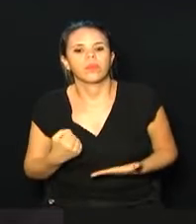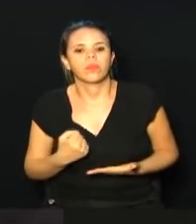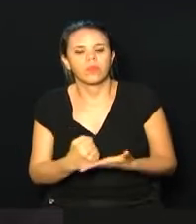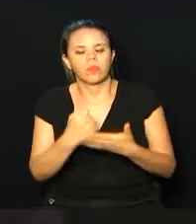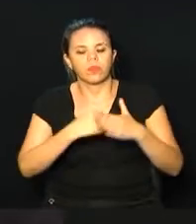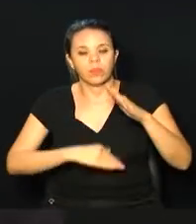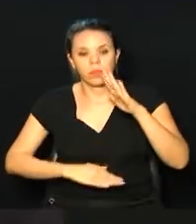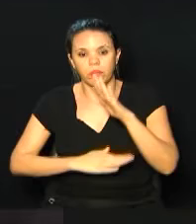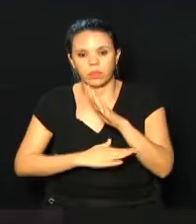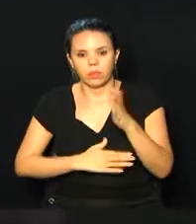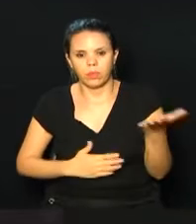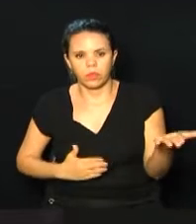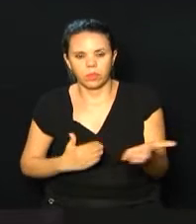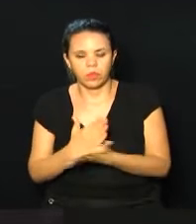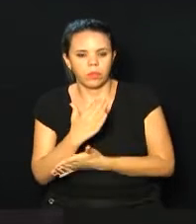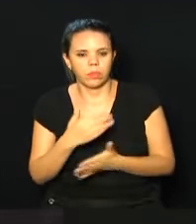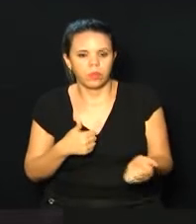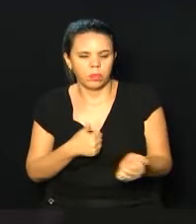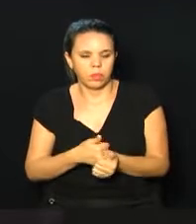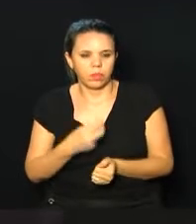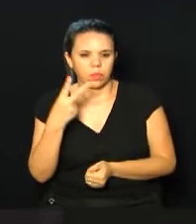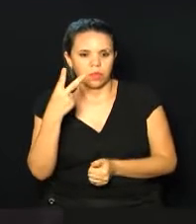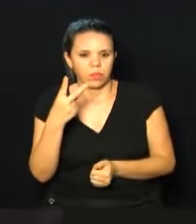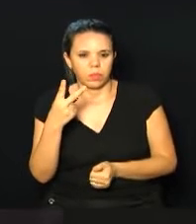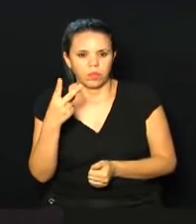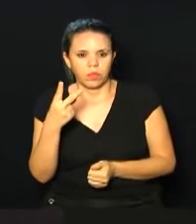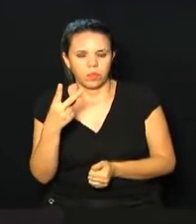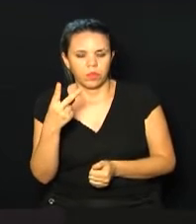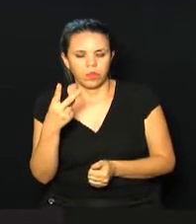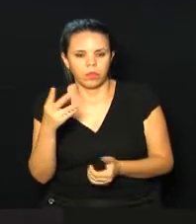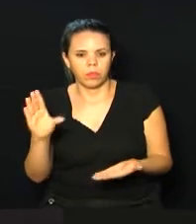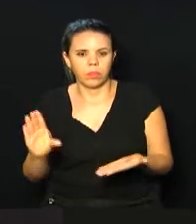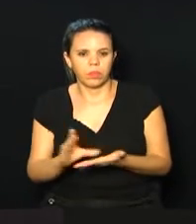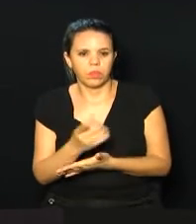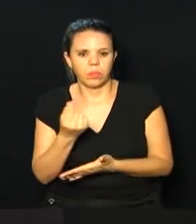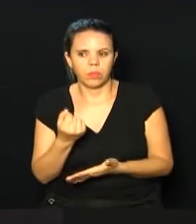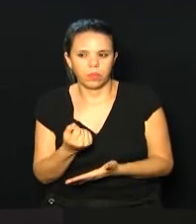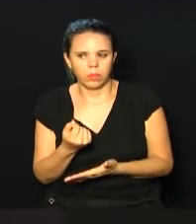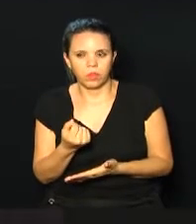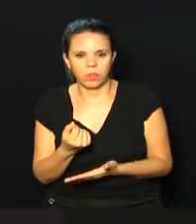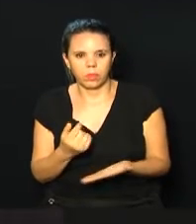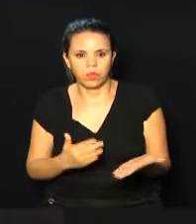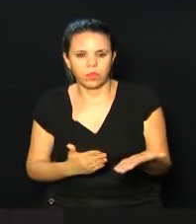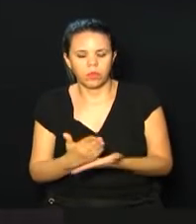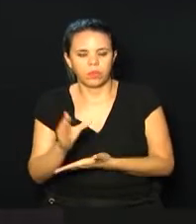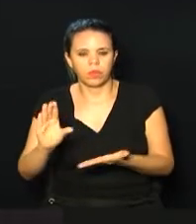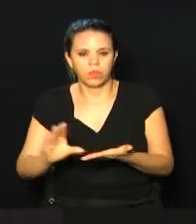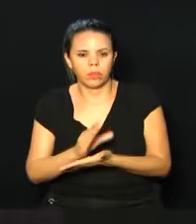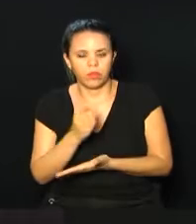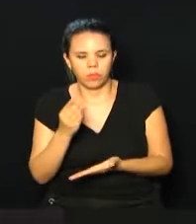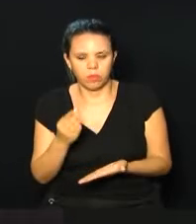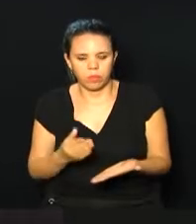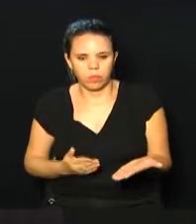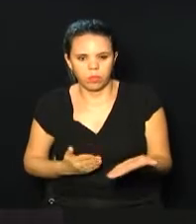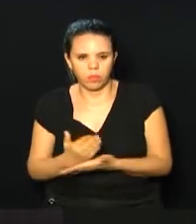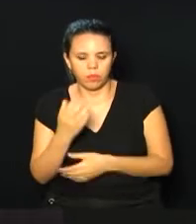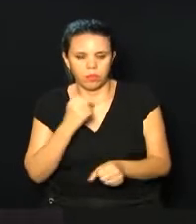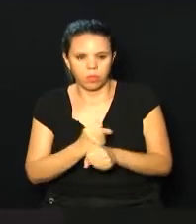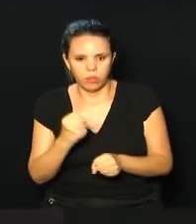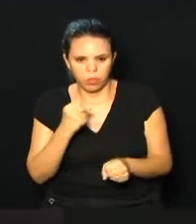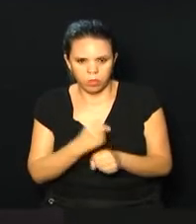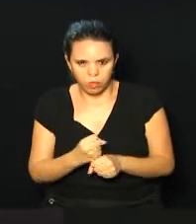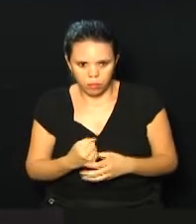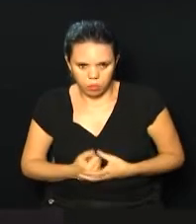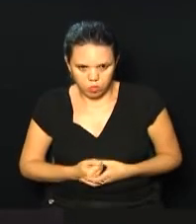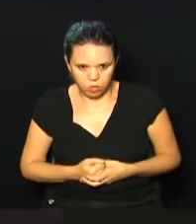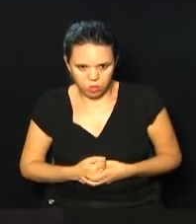Câmara, como ela aprovou recentemente 2 grandes financiamentos. Ela aprovou o financiamento aí das obras